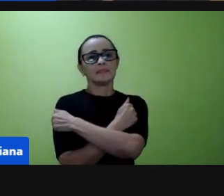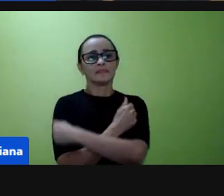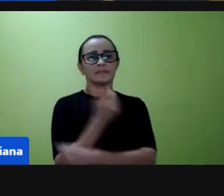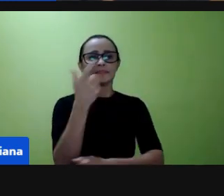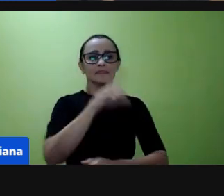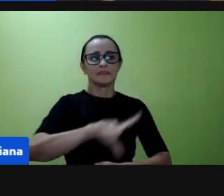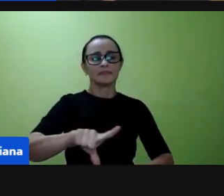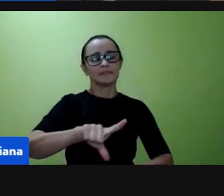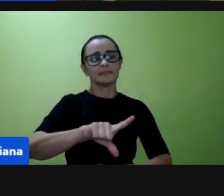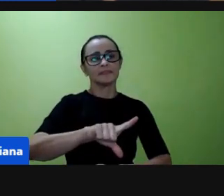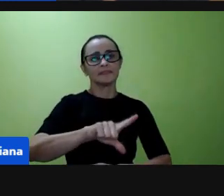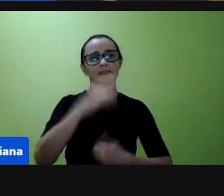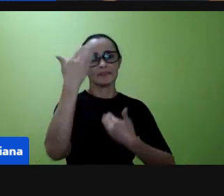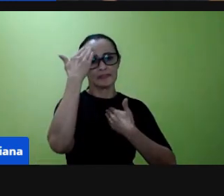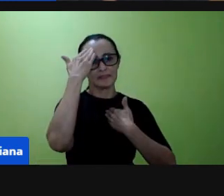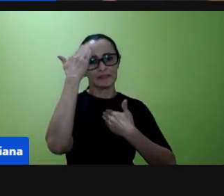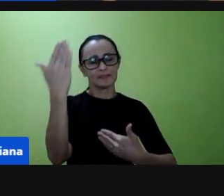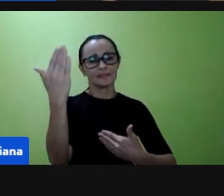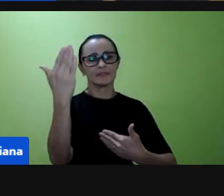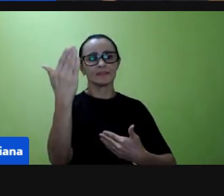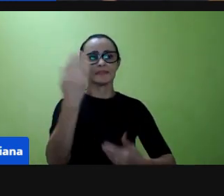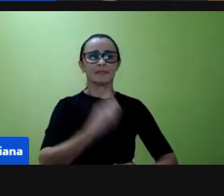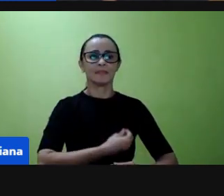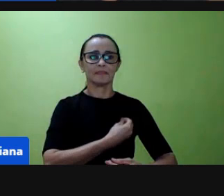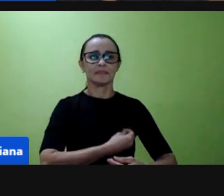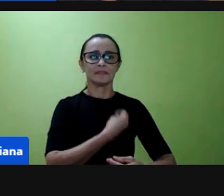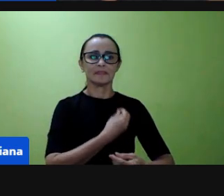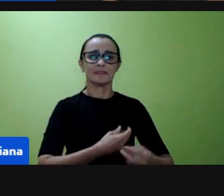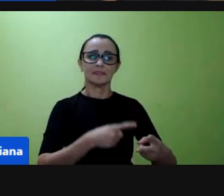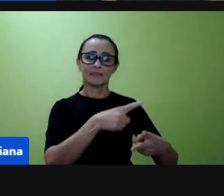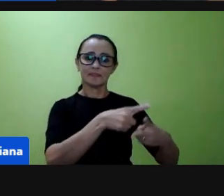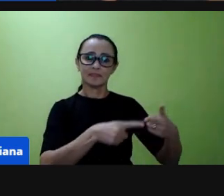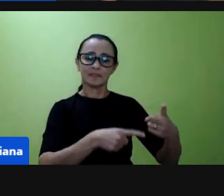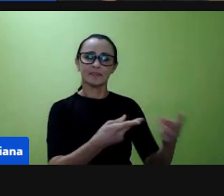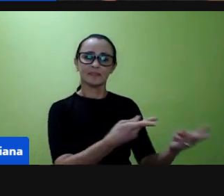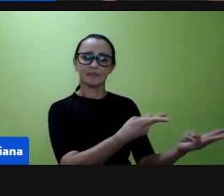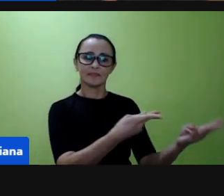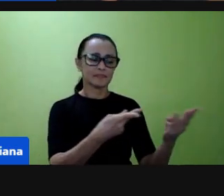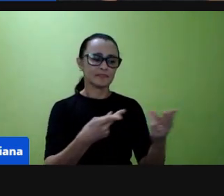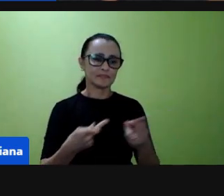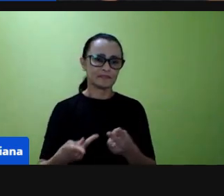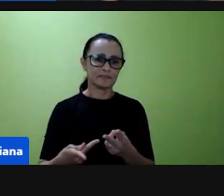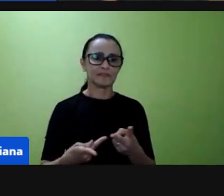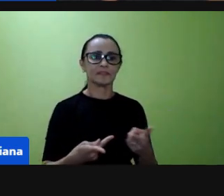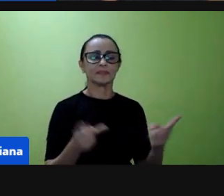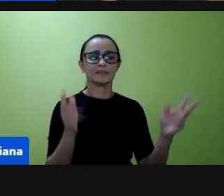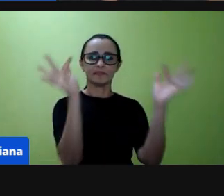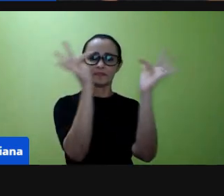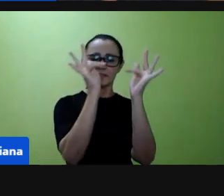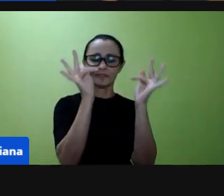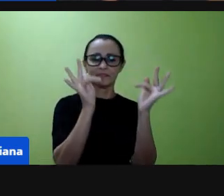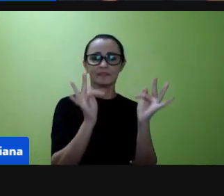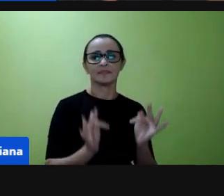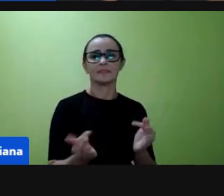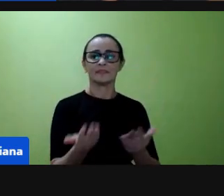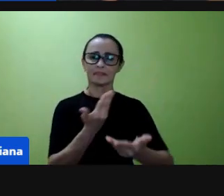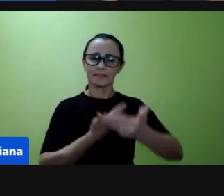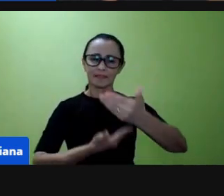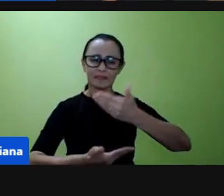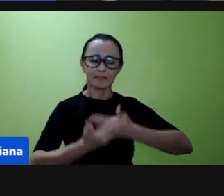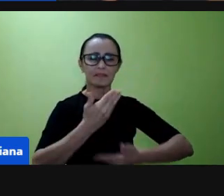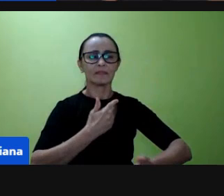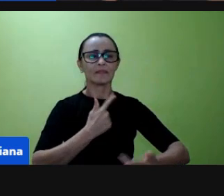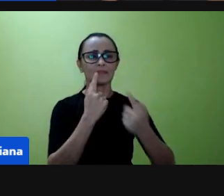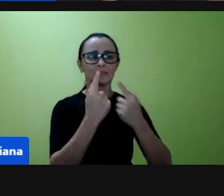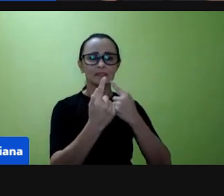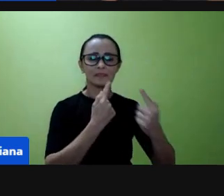muito mesmo a presença de vocês dois aqui, muito feliz com a presença, com essa troca, com esse diálogo, e eu